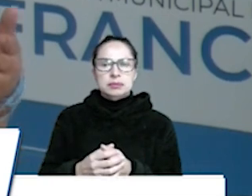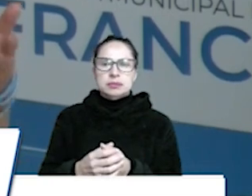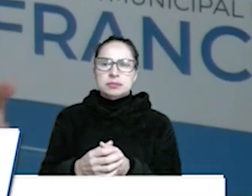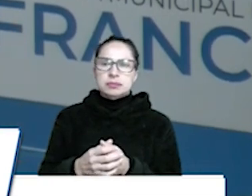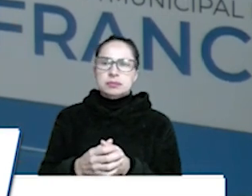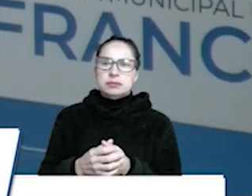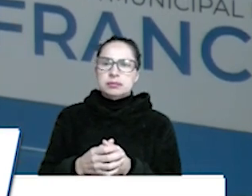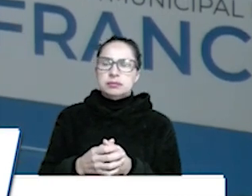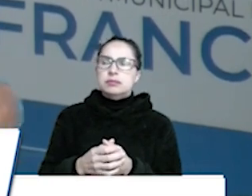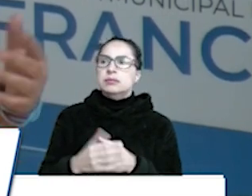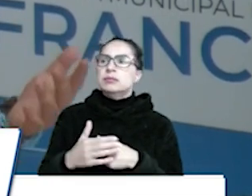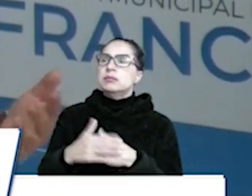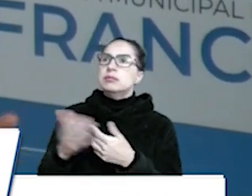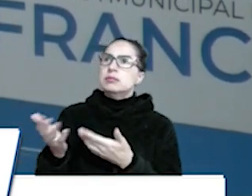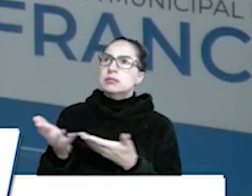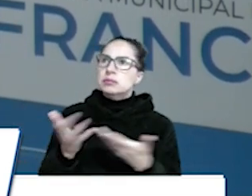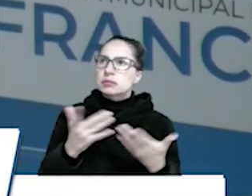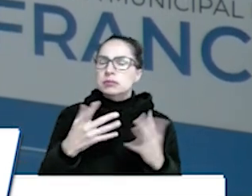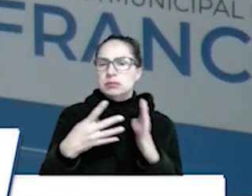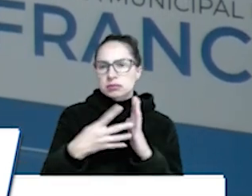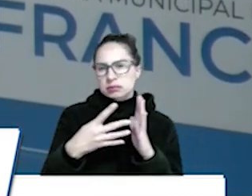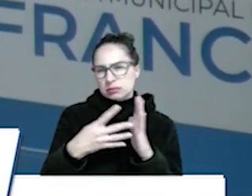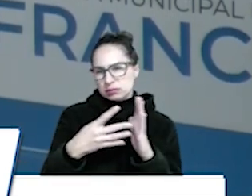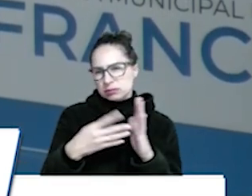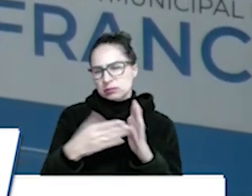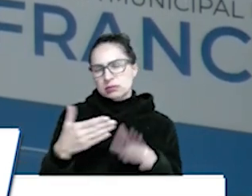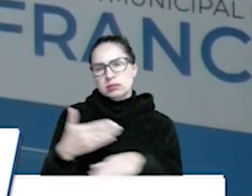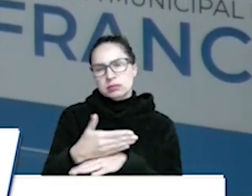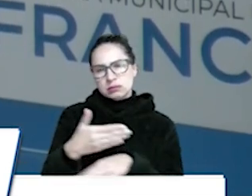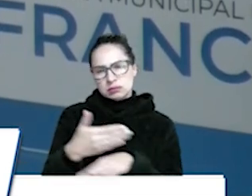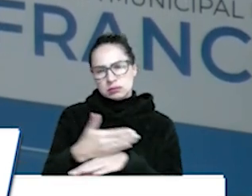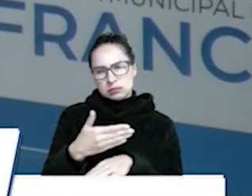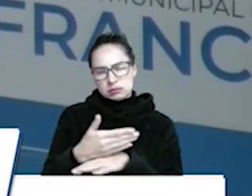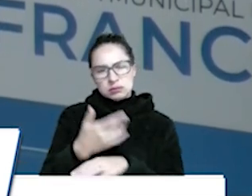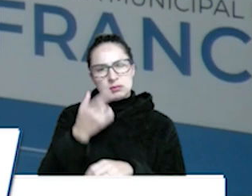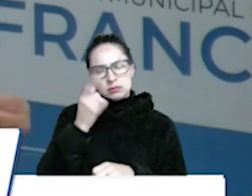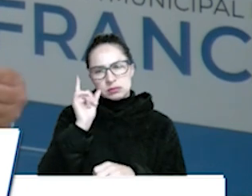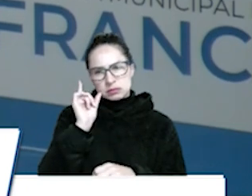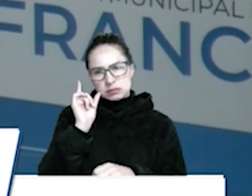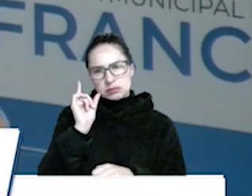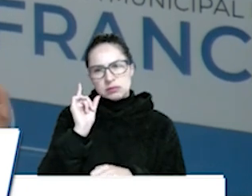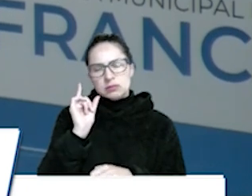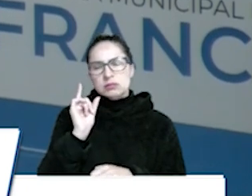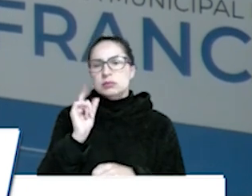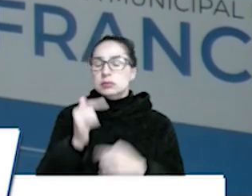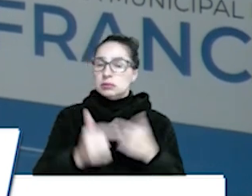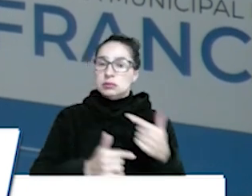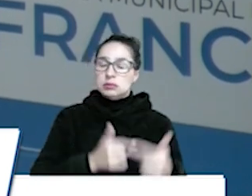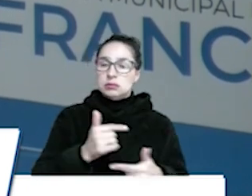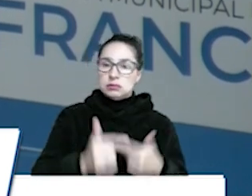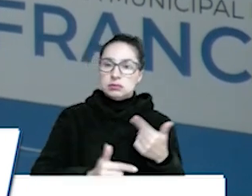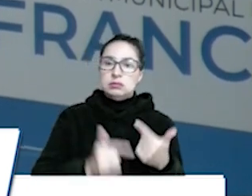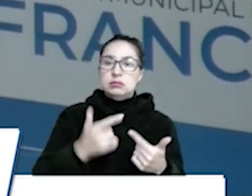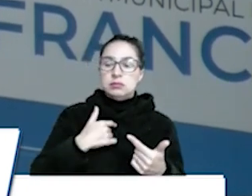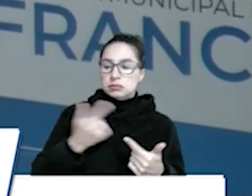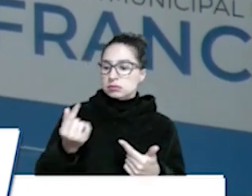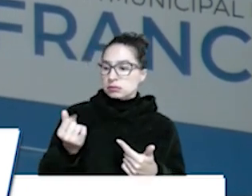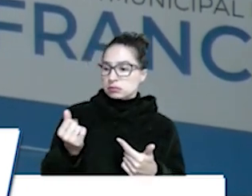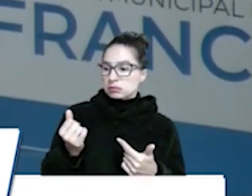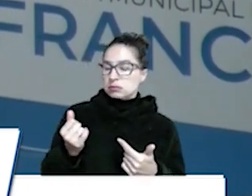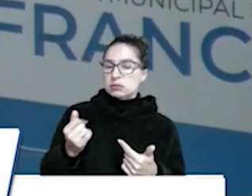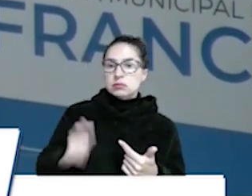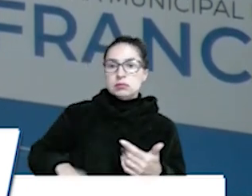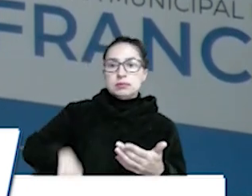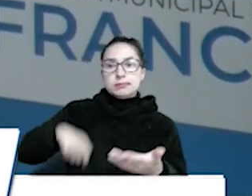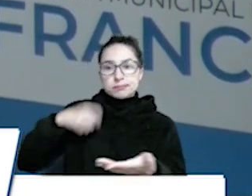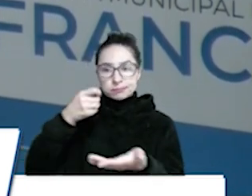Trouxeram, através de formulários e de participações ontem, servidores que tiram dinheiro do próprio bolso, muitas vezes